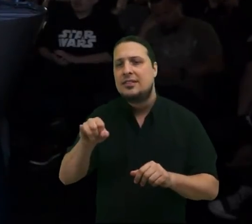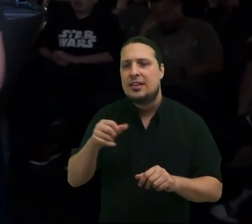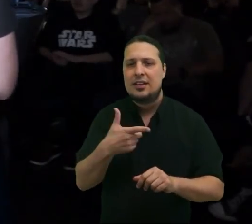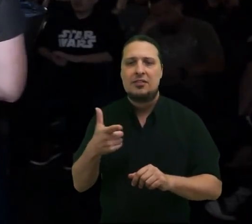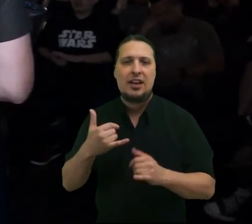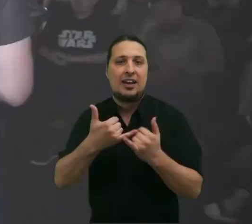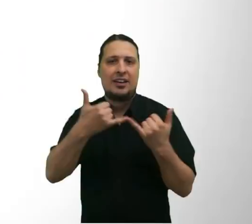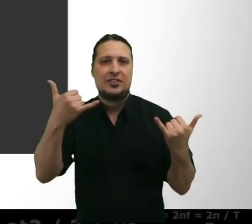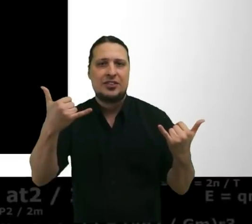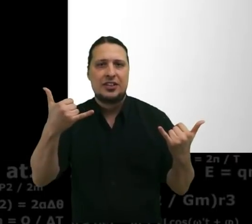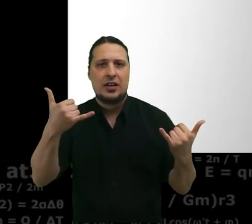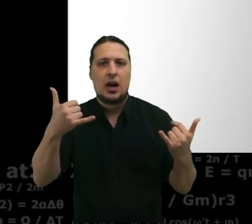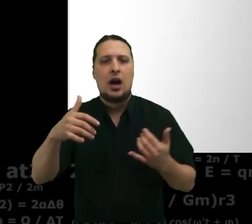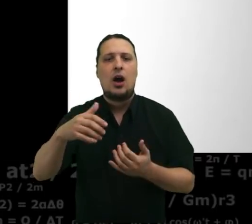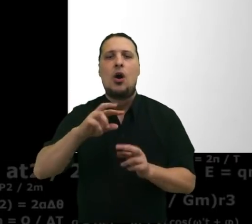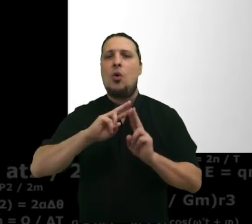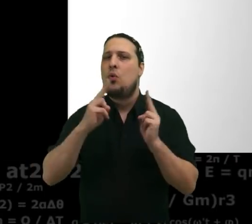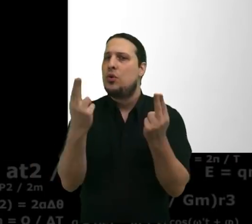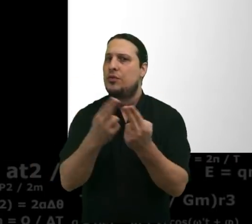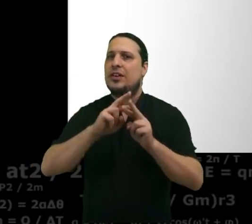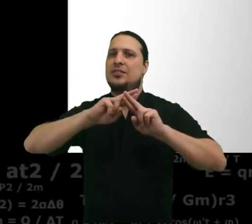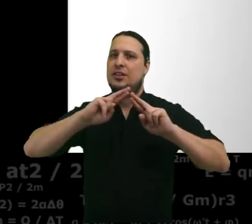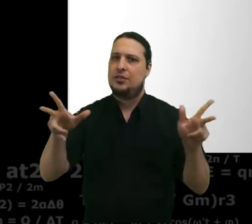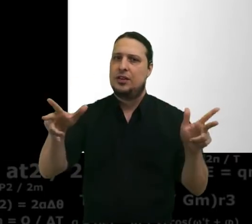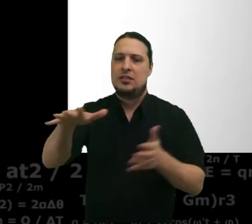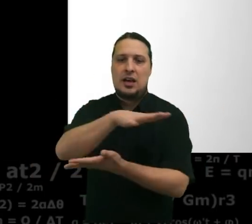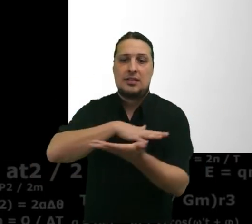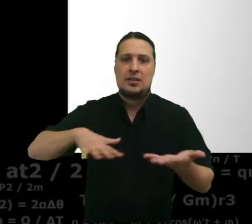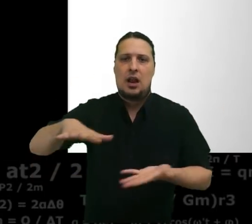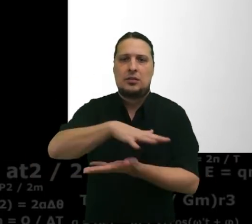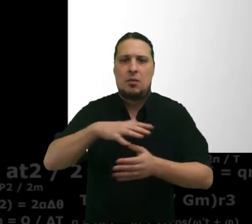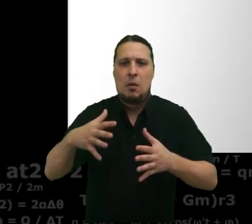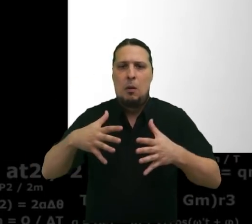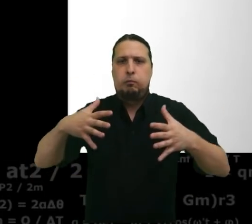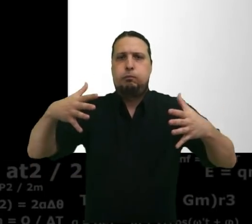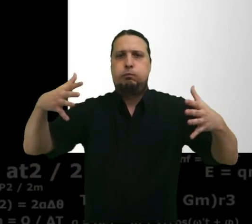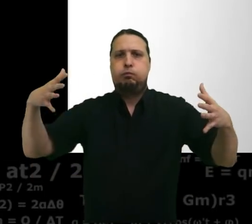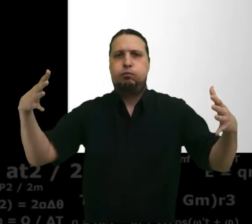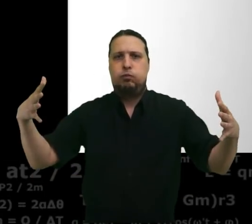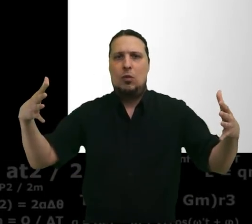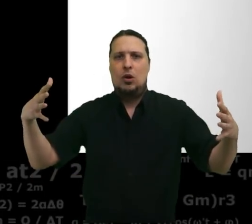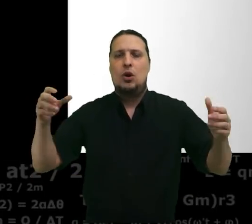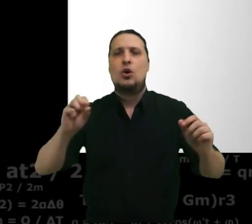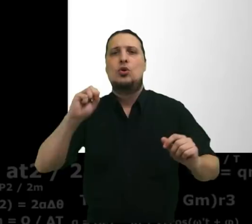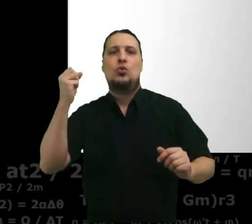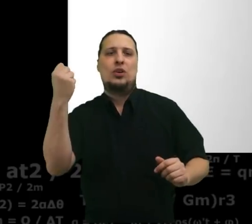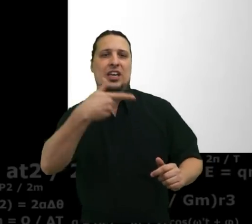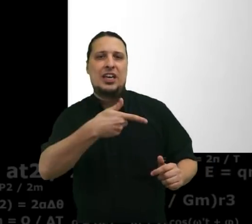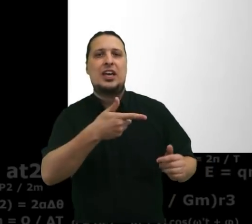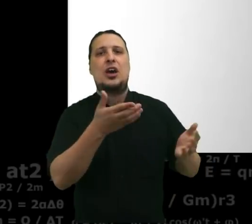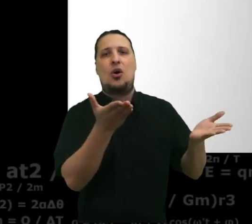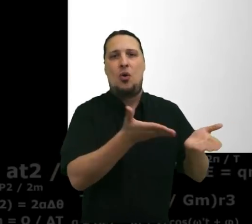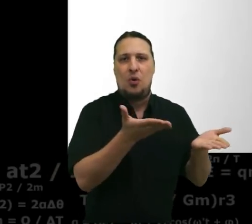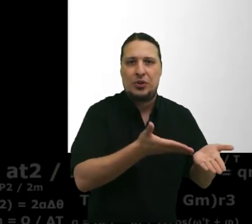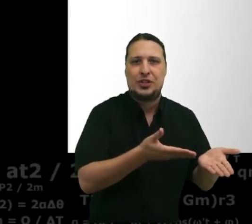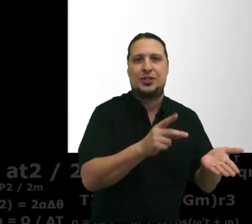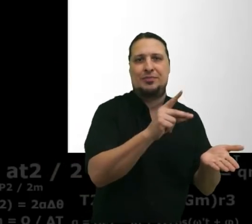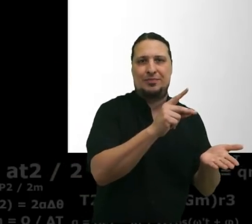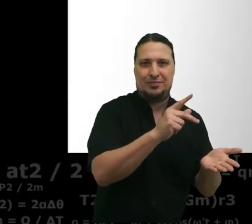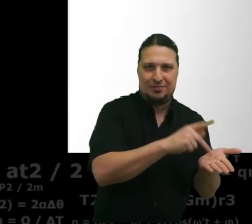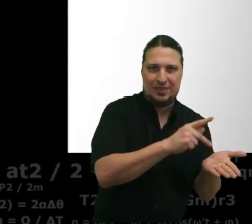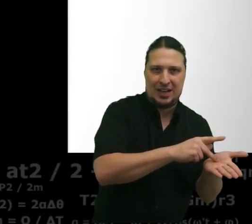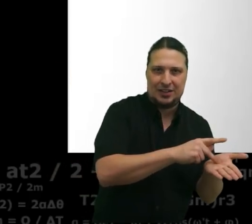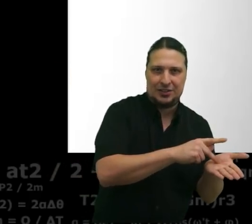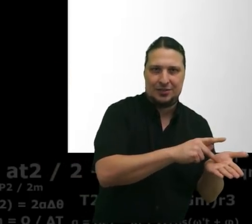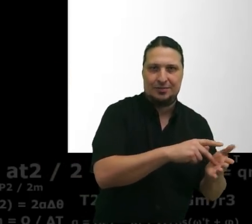longo do tempo. Tá? Então agora uma curiosidade para vocês. Tá? Essa aqui é a galáxia